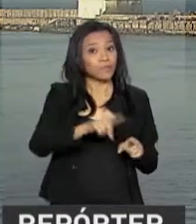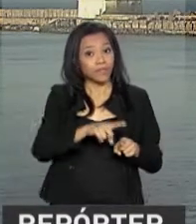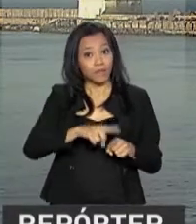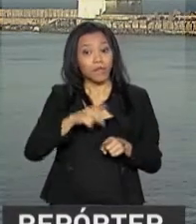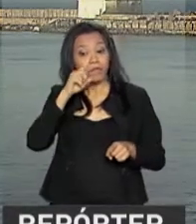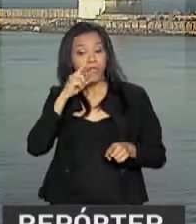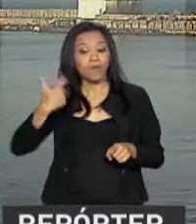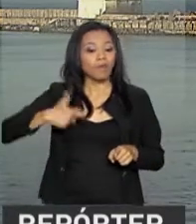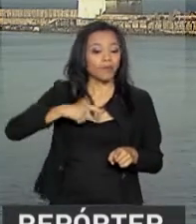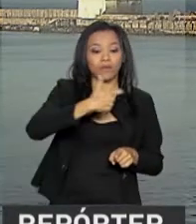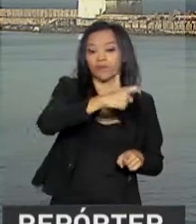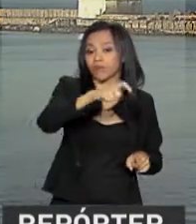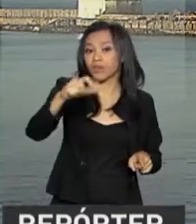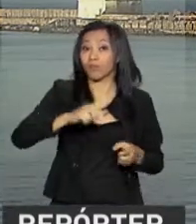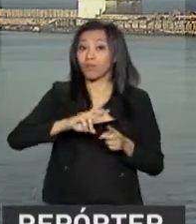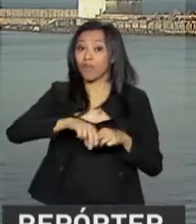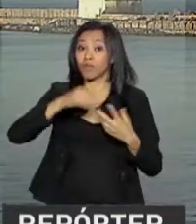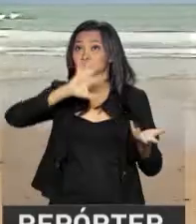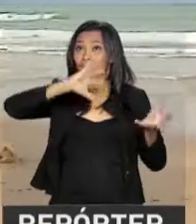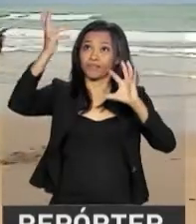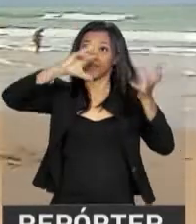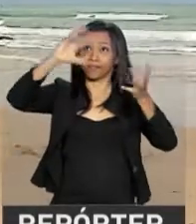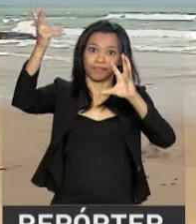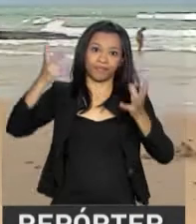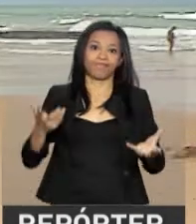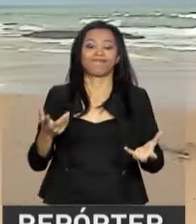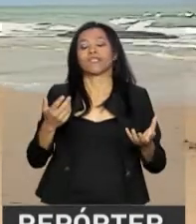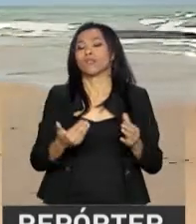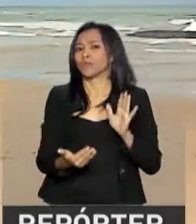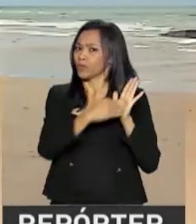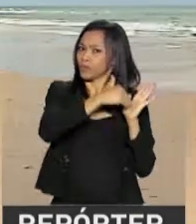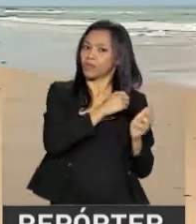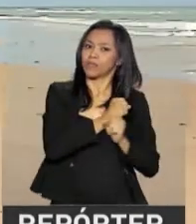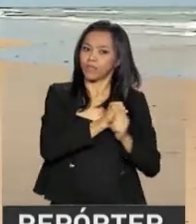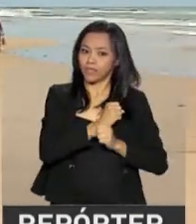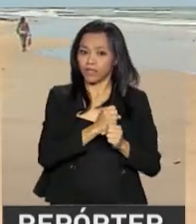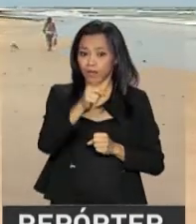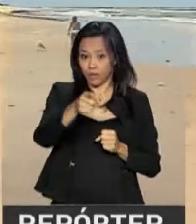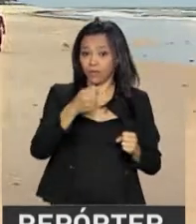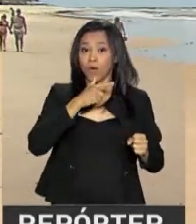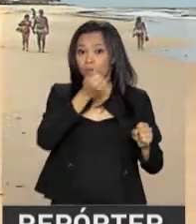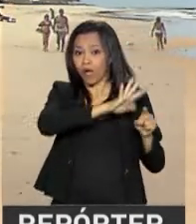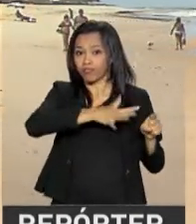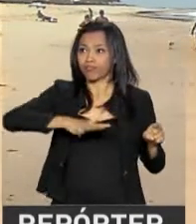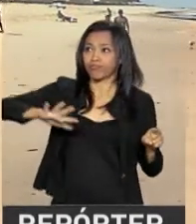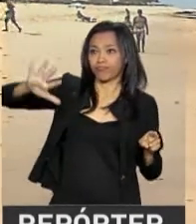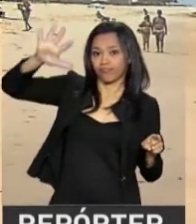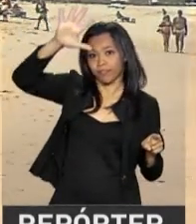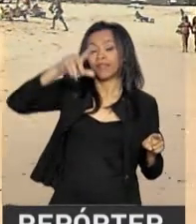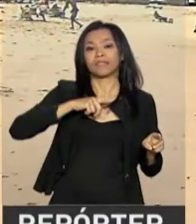riscos e perigos em função da mudança climática nos últimos anos a zona costeira marinha vêm sofrendo fortes